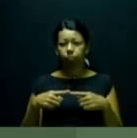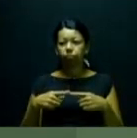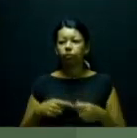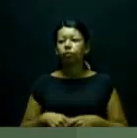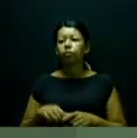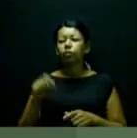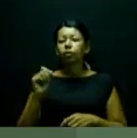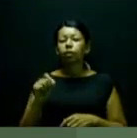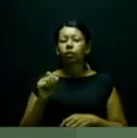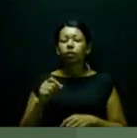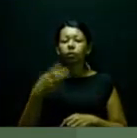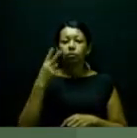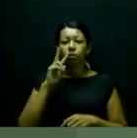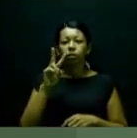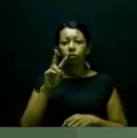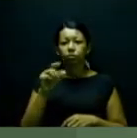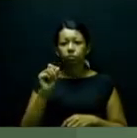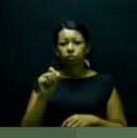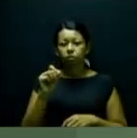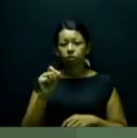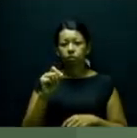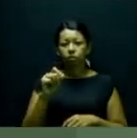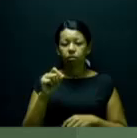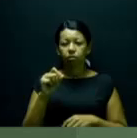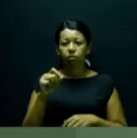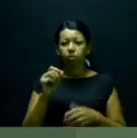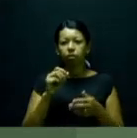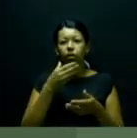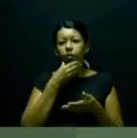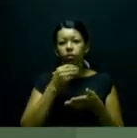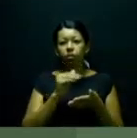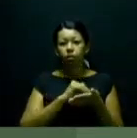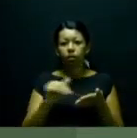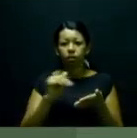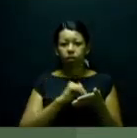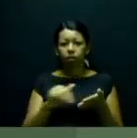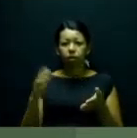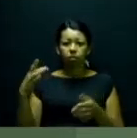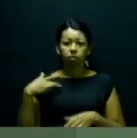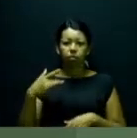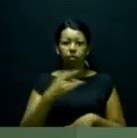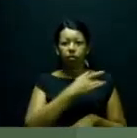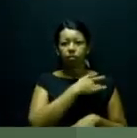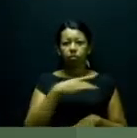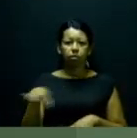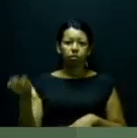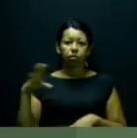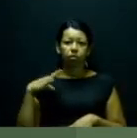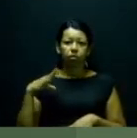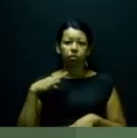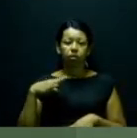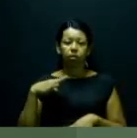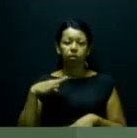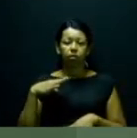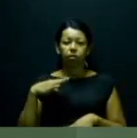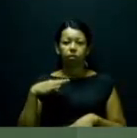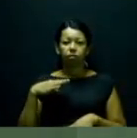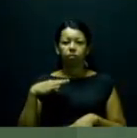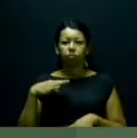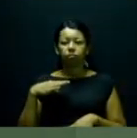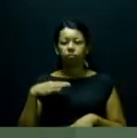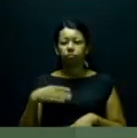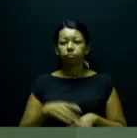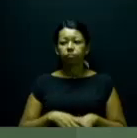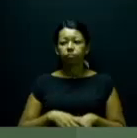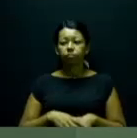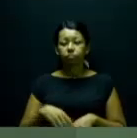E mediado até então pelo secretário de saúde do município, e até a gente, naquele momento,